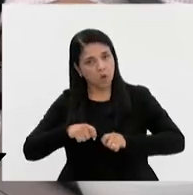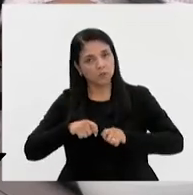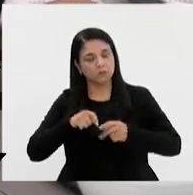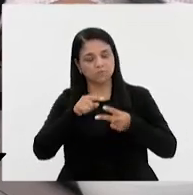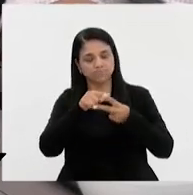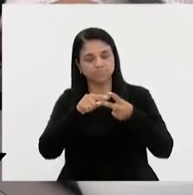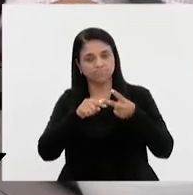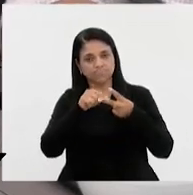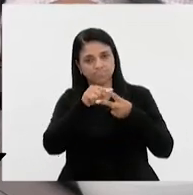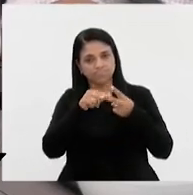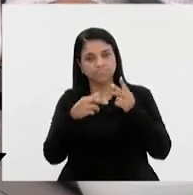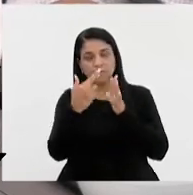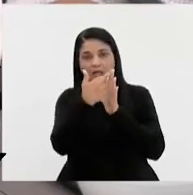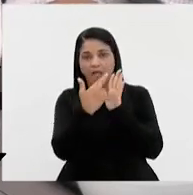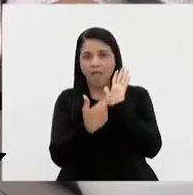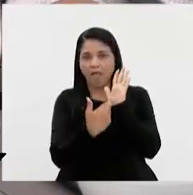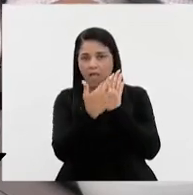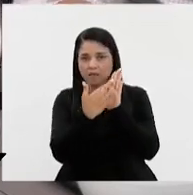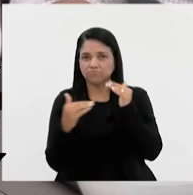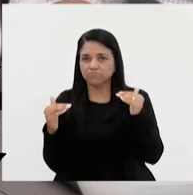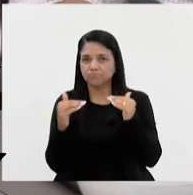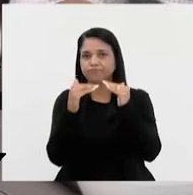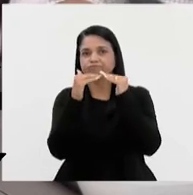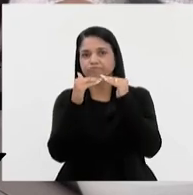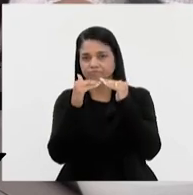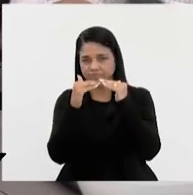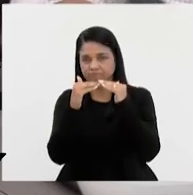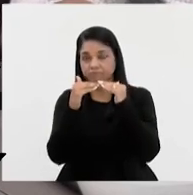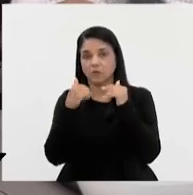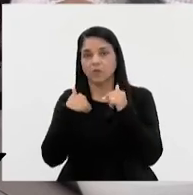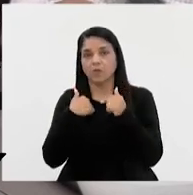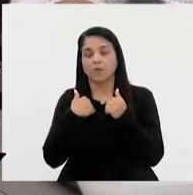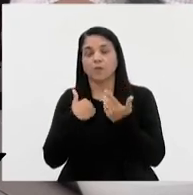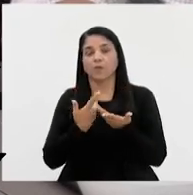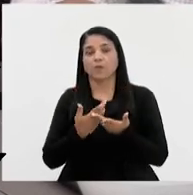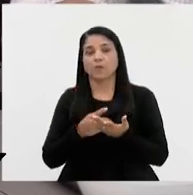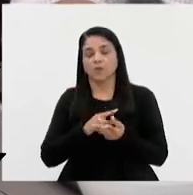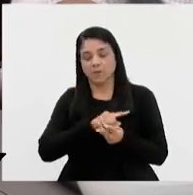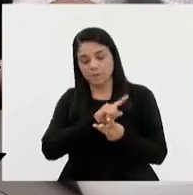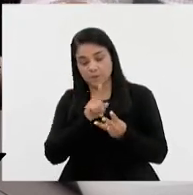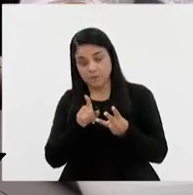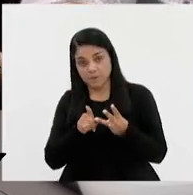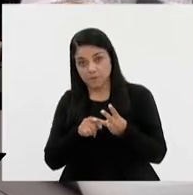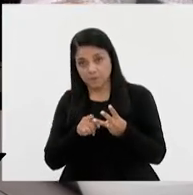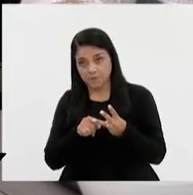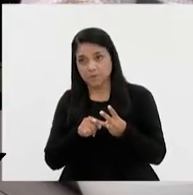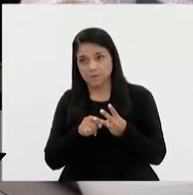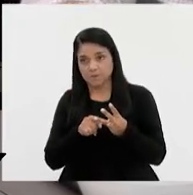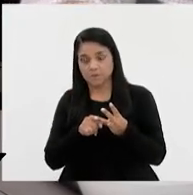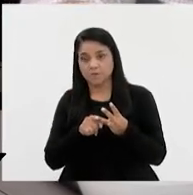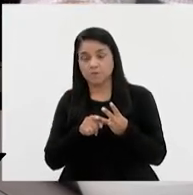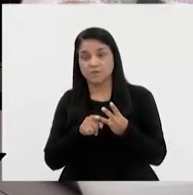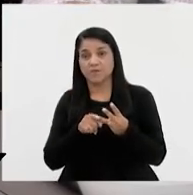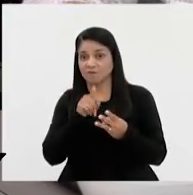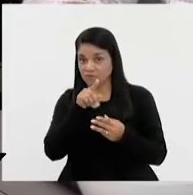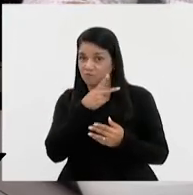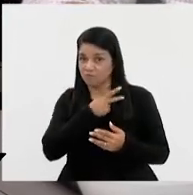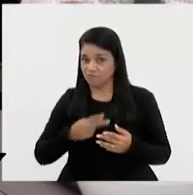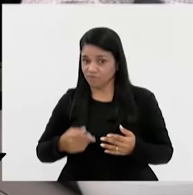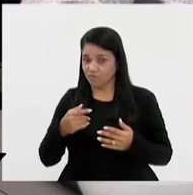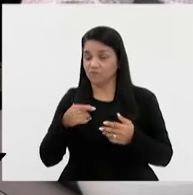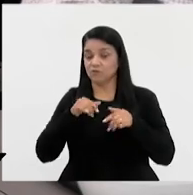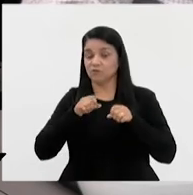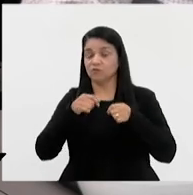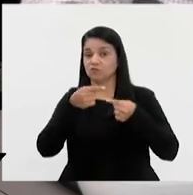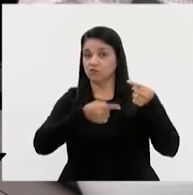critérios. Uma outra questão, e já estou caminhando para o final, Até porque, como Vossa Excelência disse, isso vai ser discutido